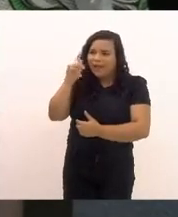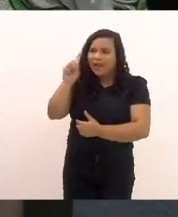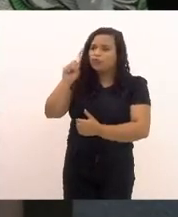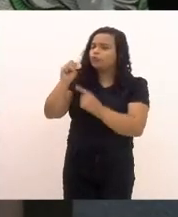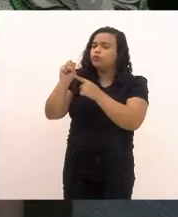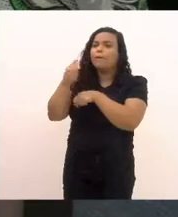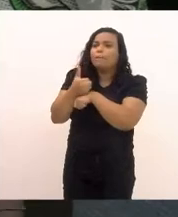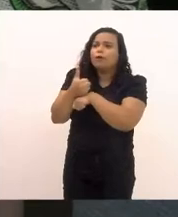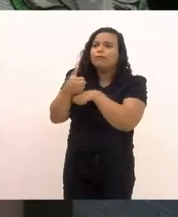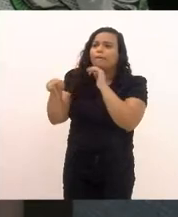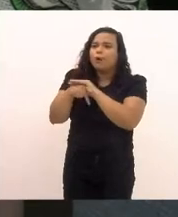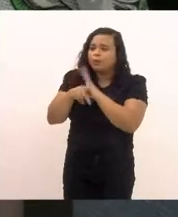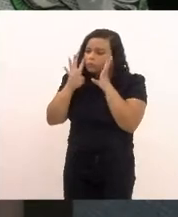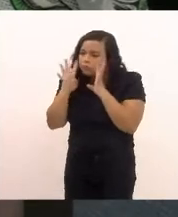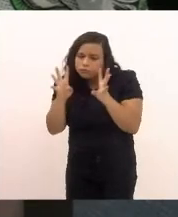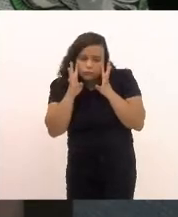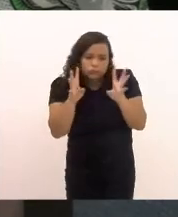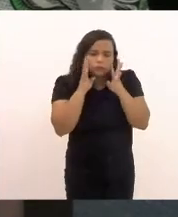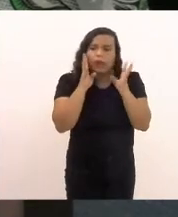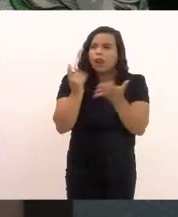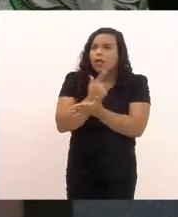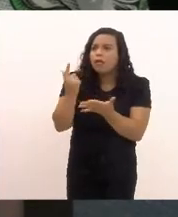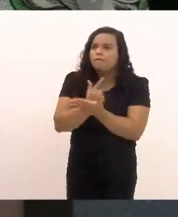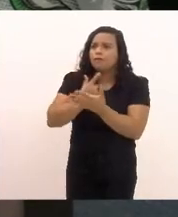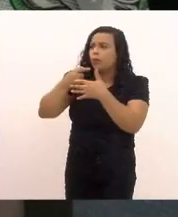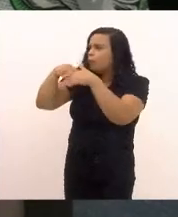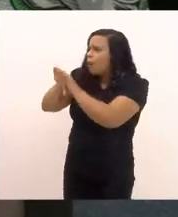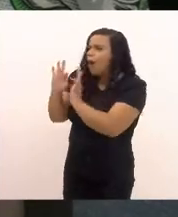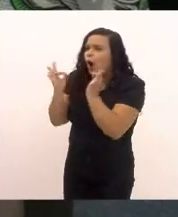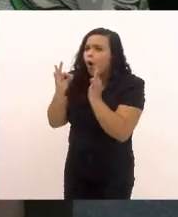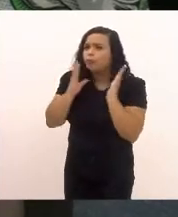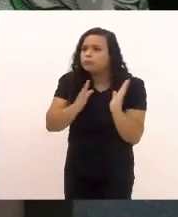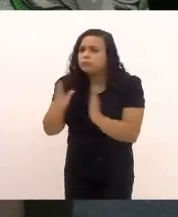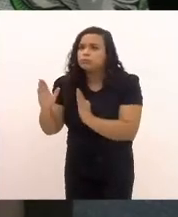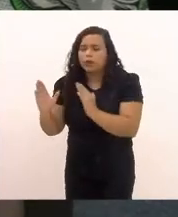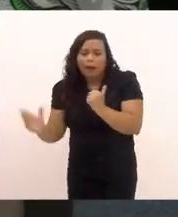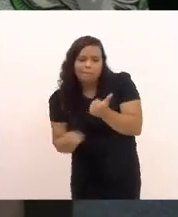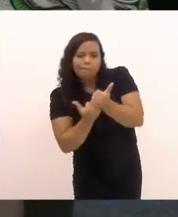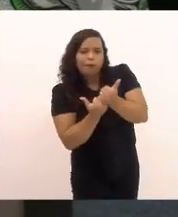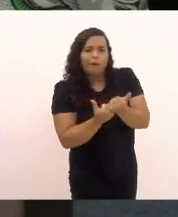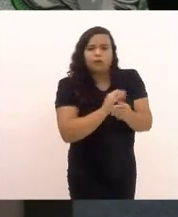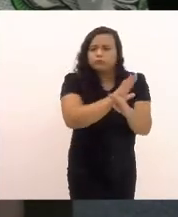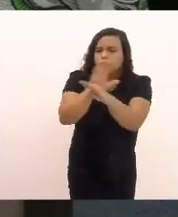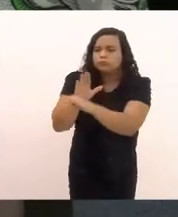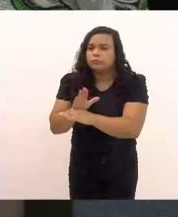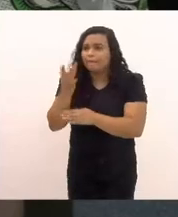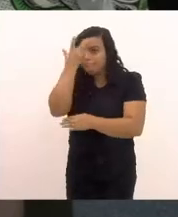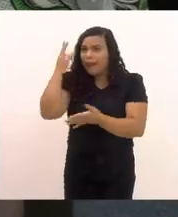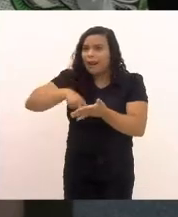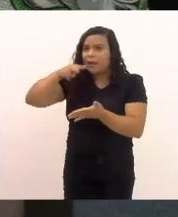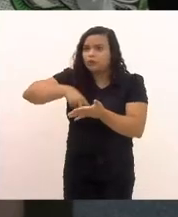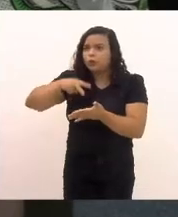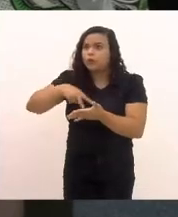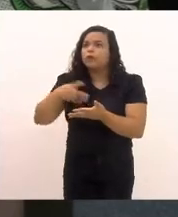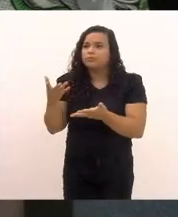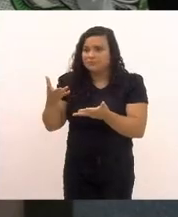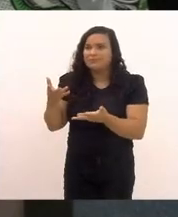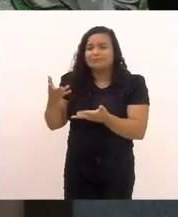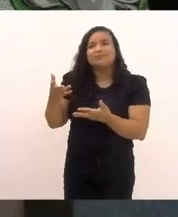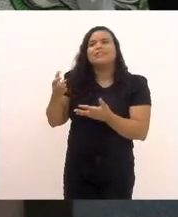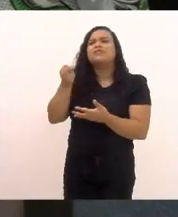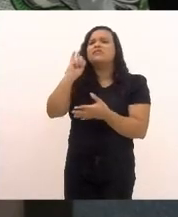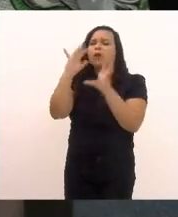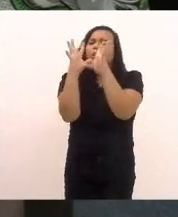do acervo, processamento técnico, enfim, apoio aos leitores. Então, se a gente vai extinguir esse cargo, como